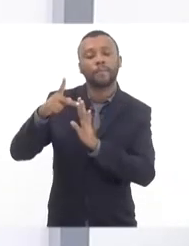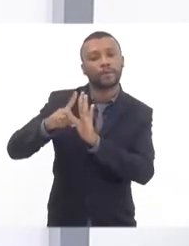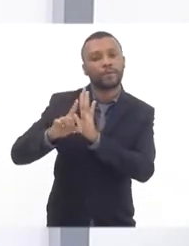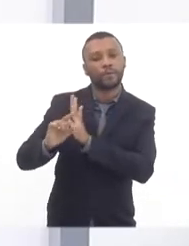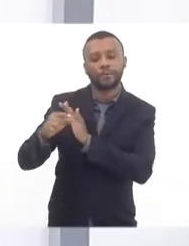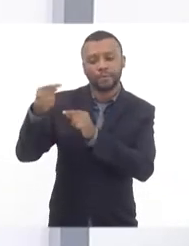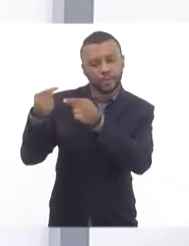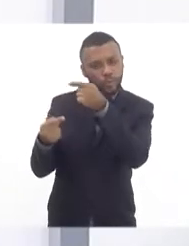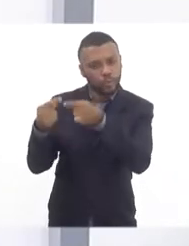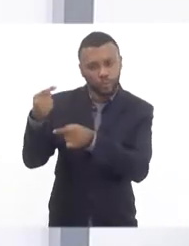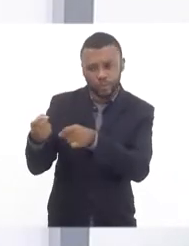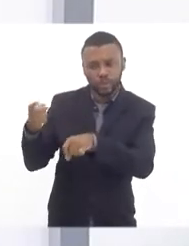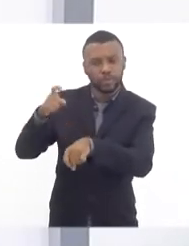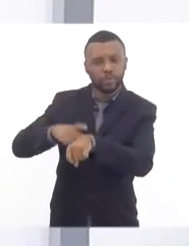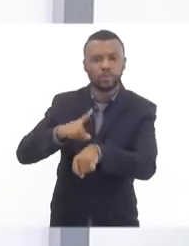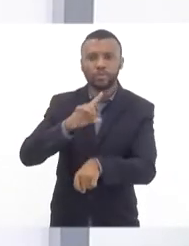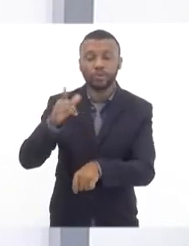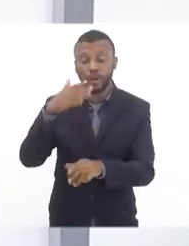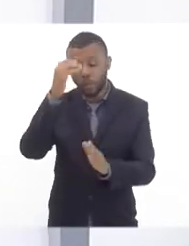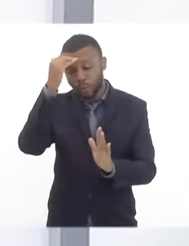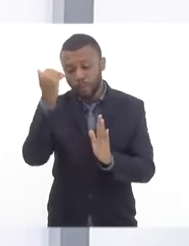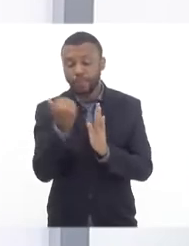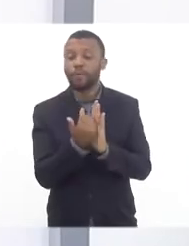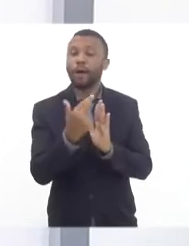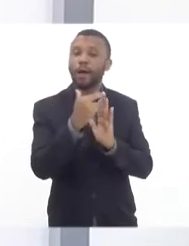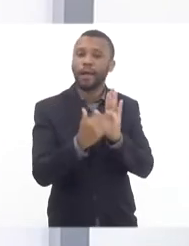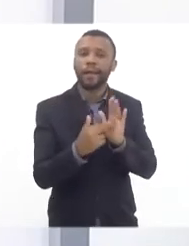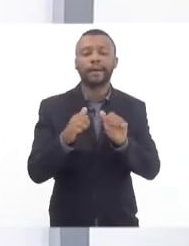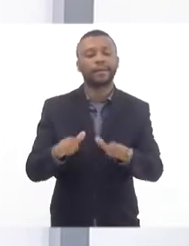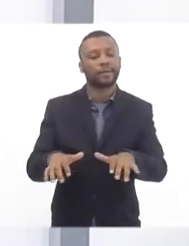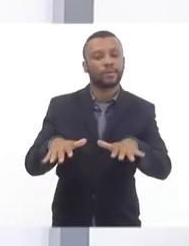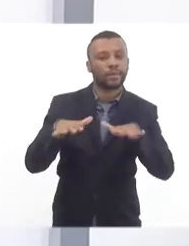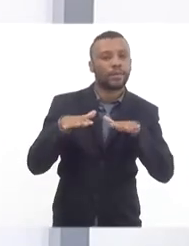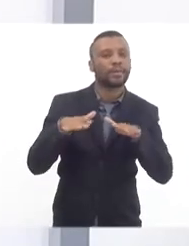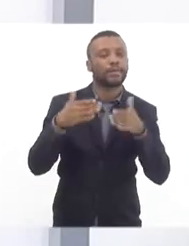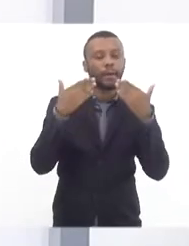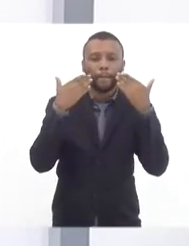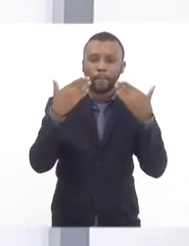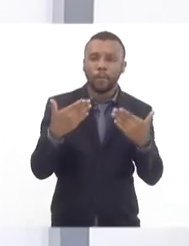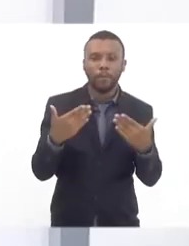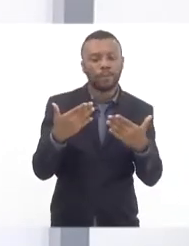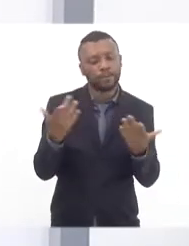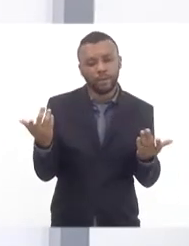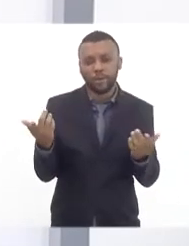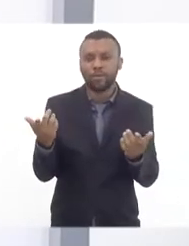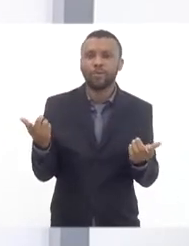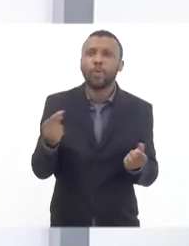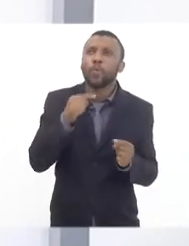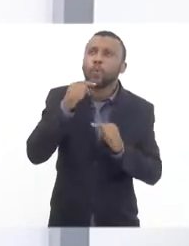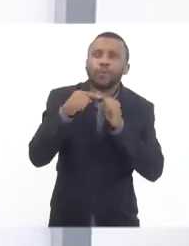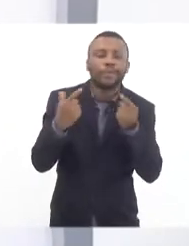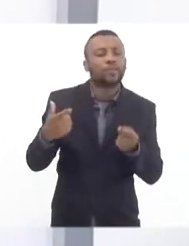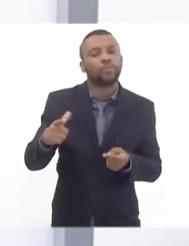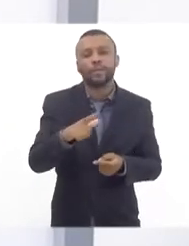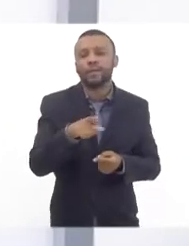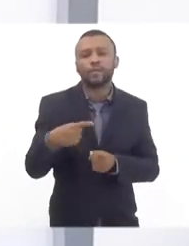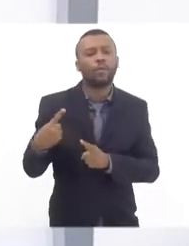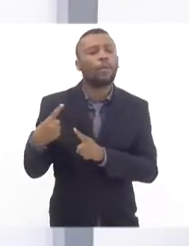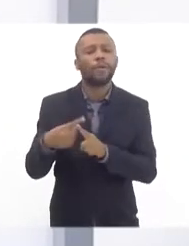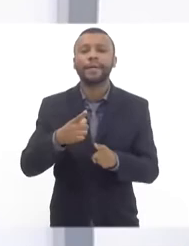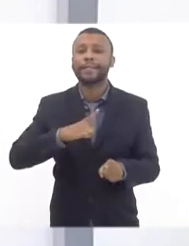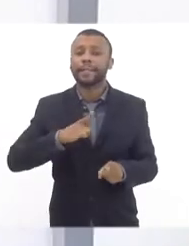aí o requisito da audiência pública do Parque Estadual Fazenda Columbanda, e não há mais dúvida de por que ser um parque estadual.